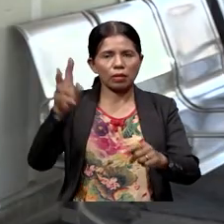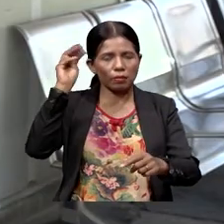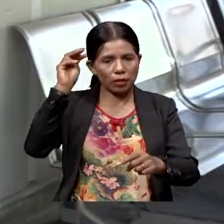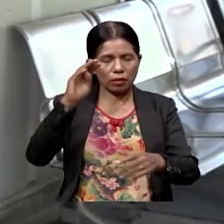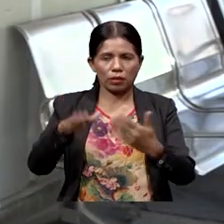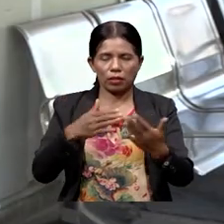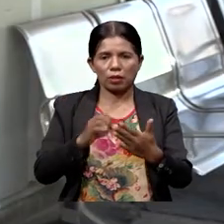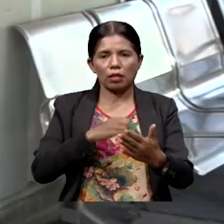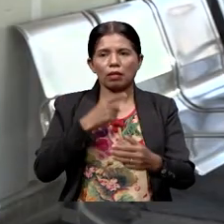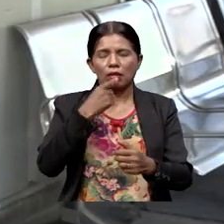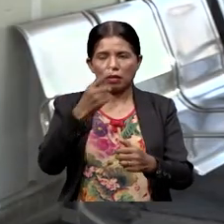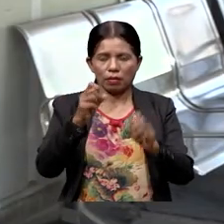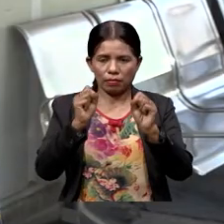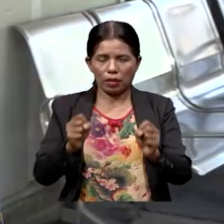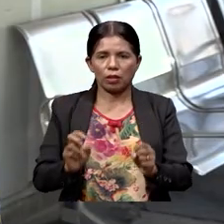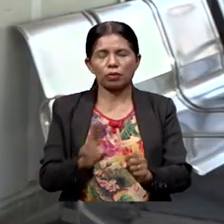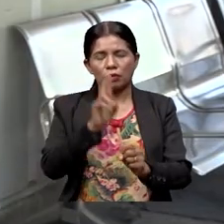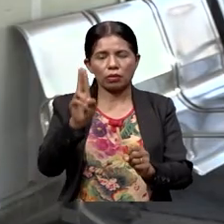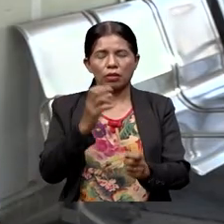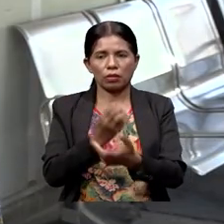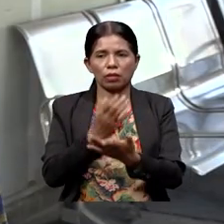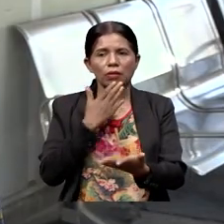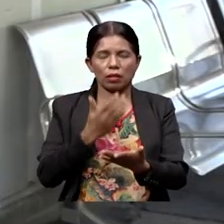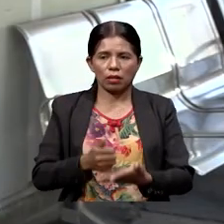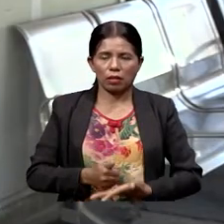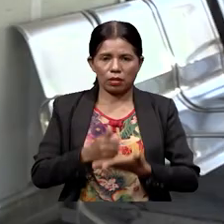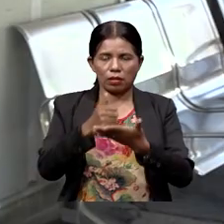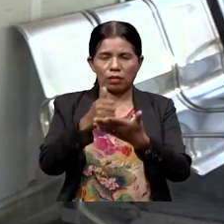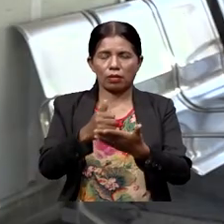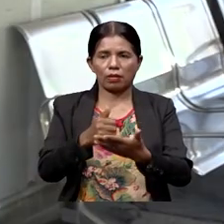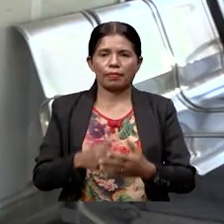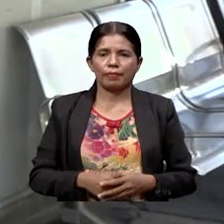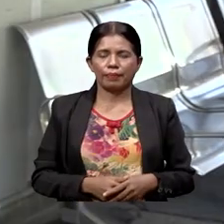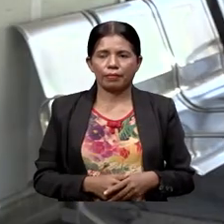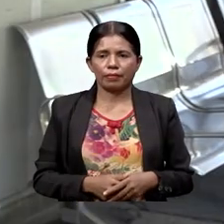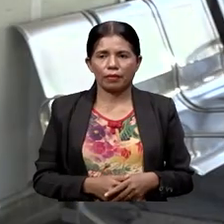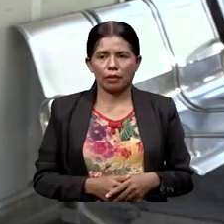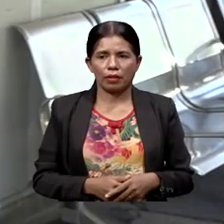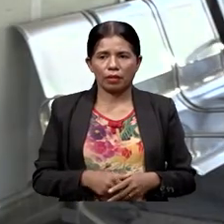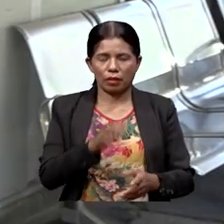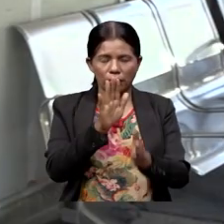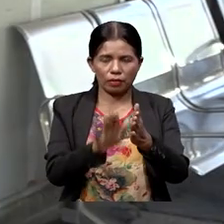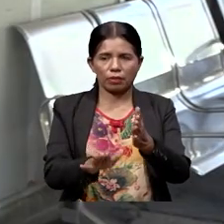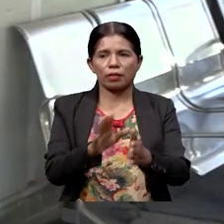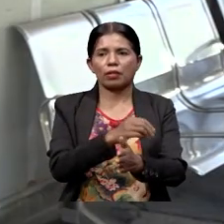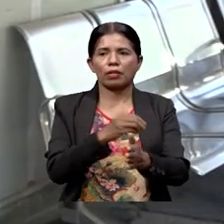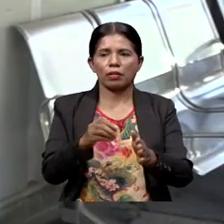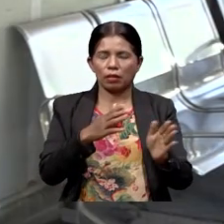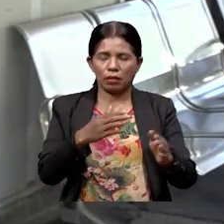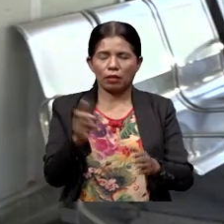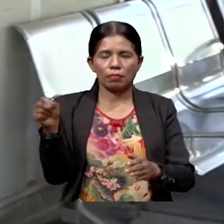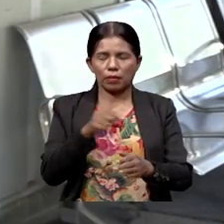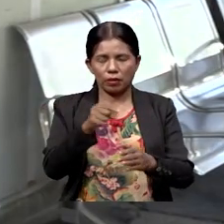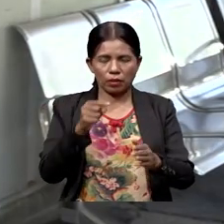relevante nebe em hausita bele halo gestão dia correr atende bele pelo menos minimiza né tigre porcento né be